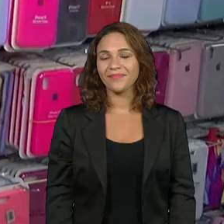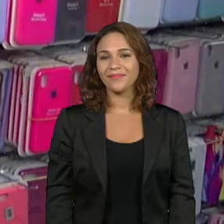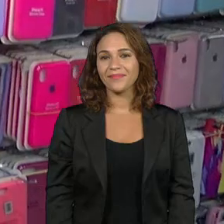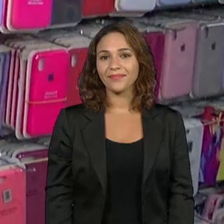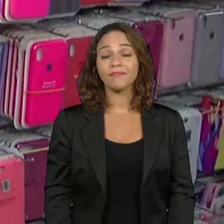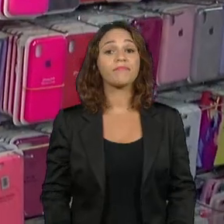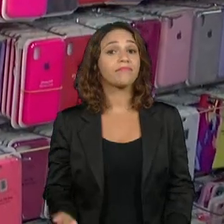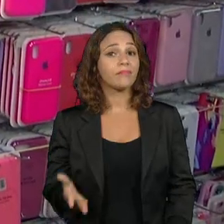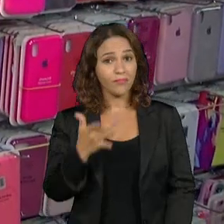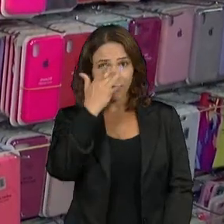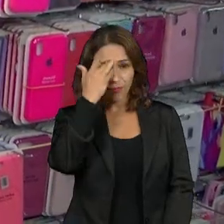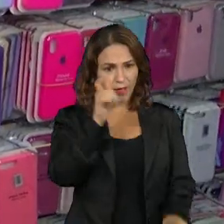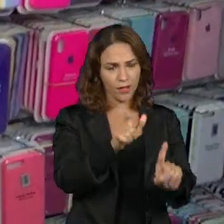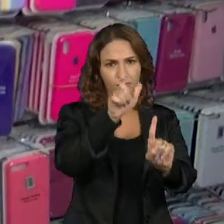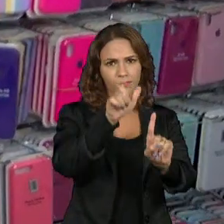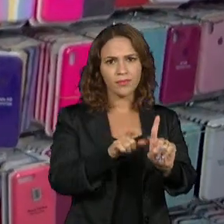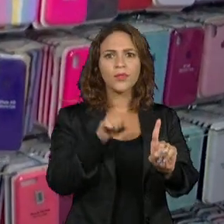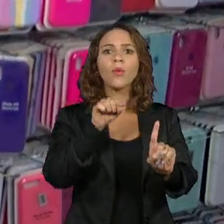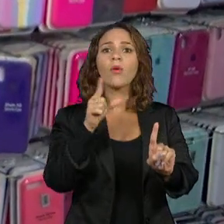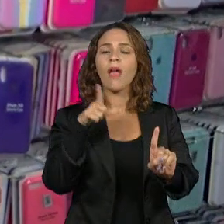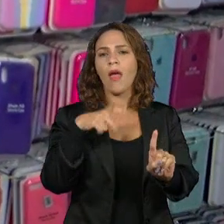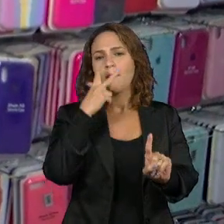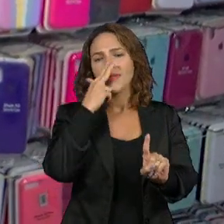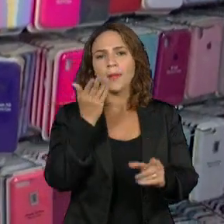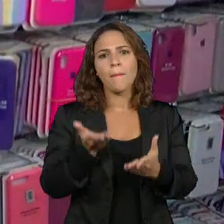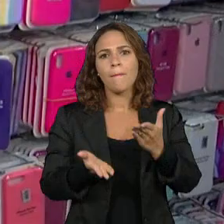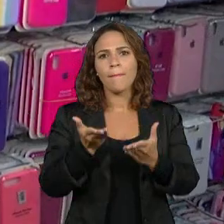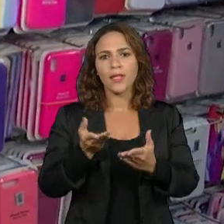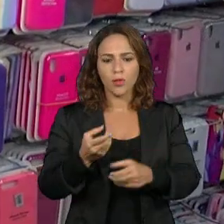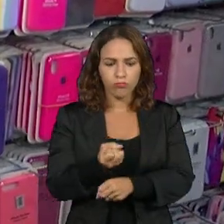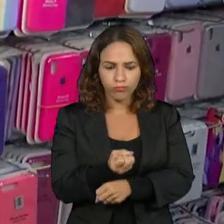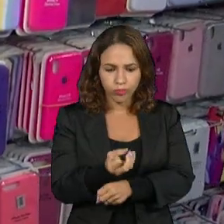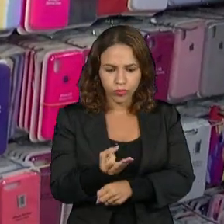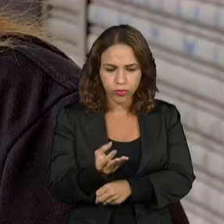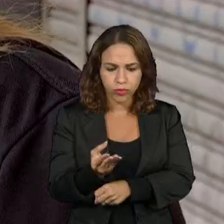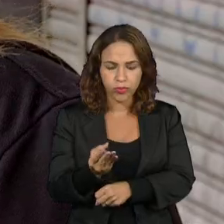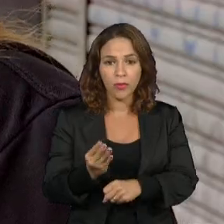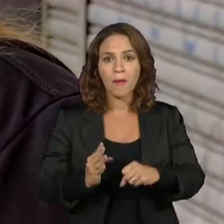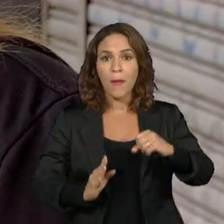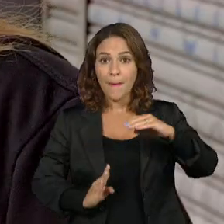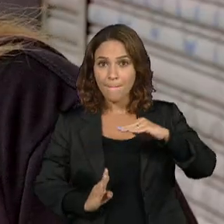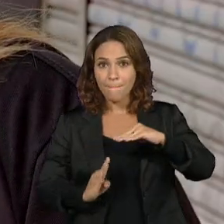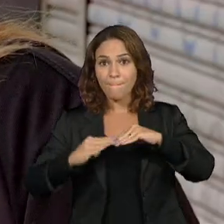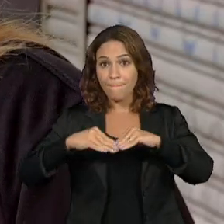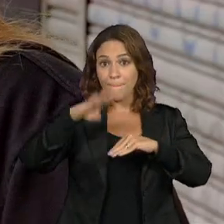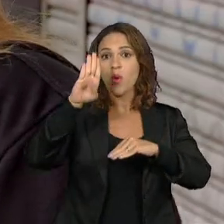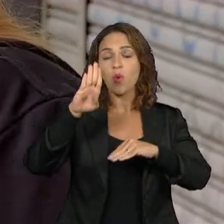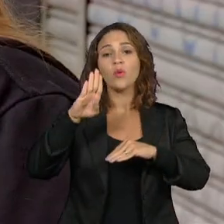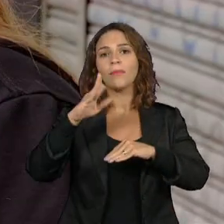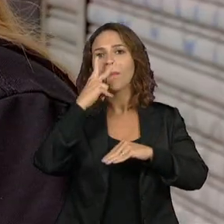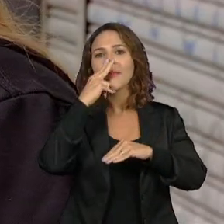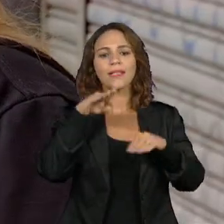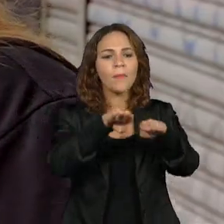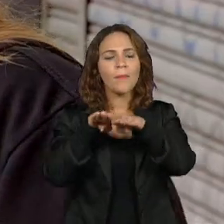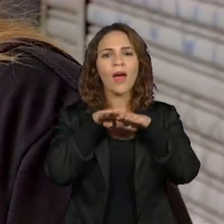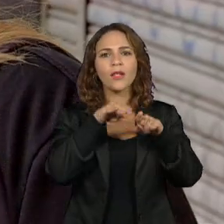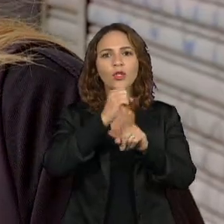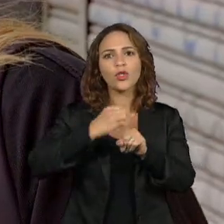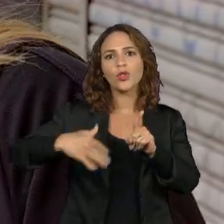A pessoa que está acima do peso não está dentro do padrão da sociedade. Percebo também até com relação